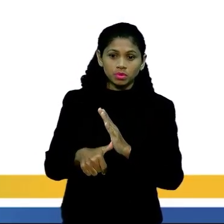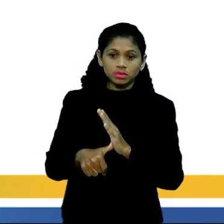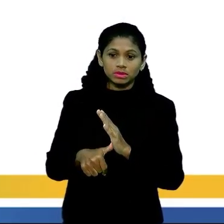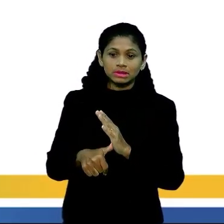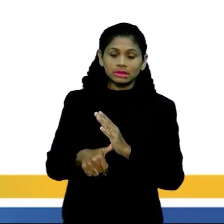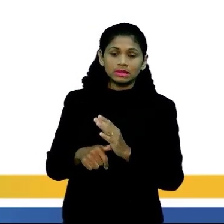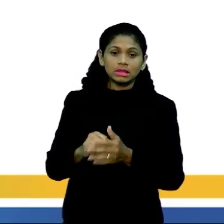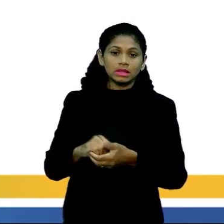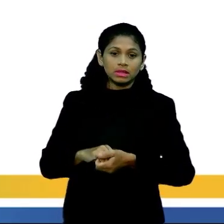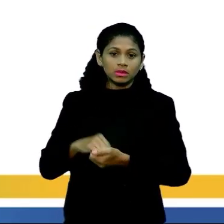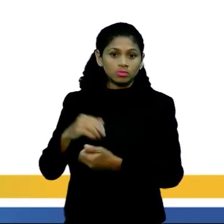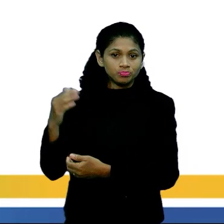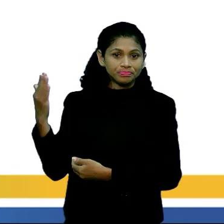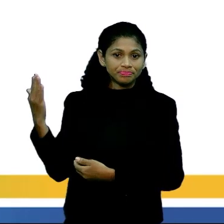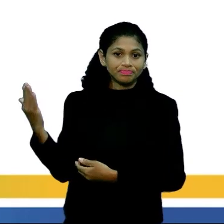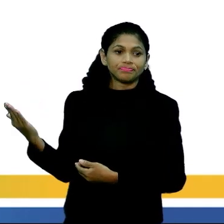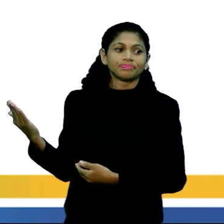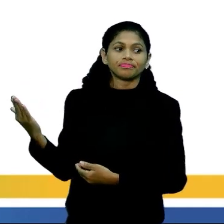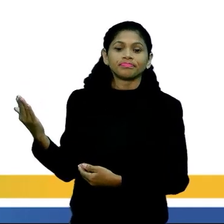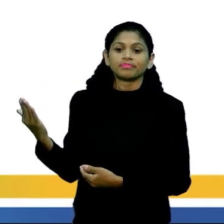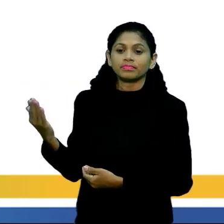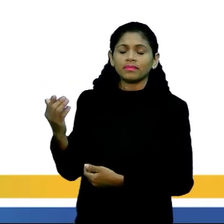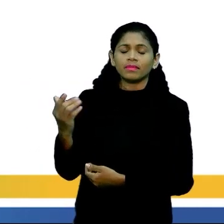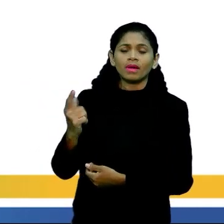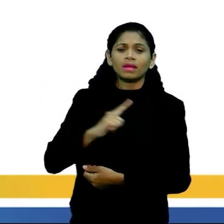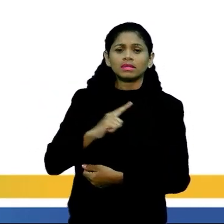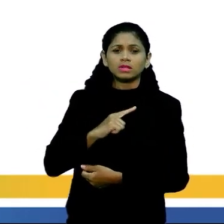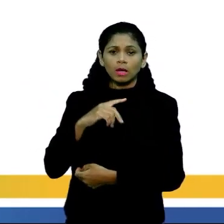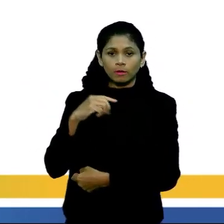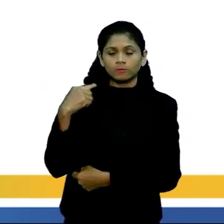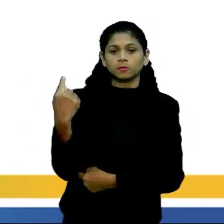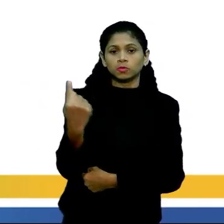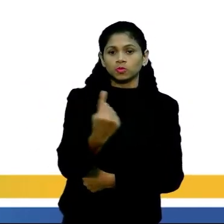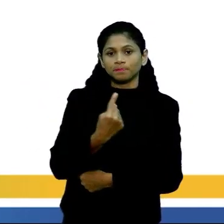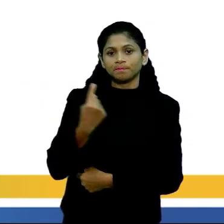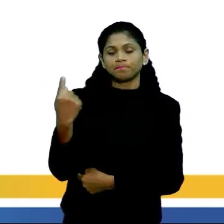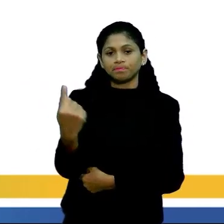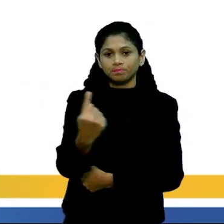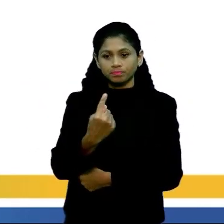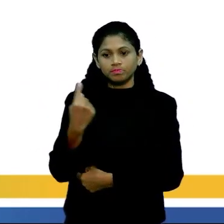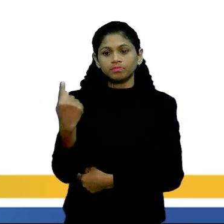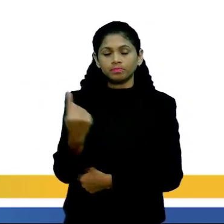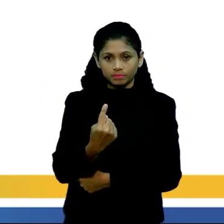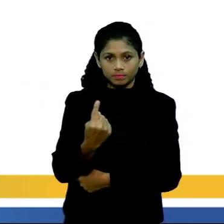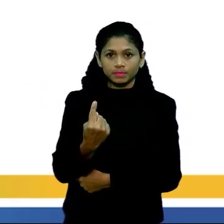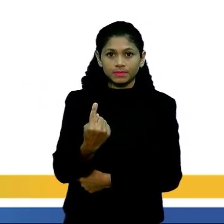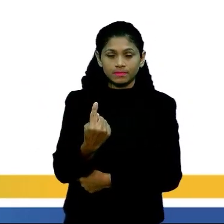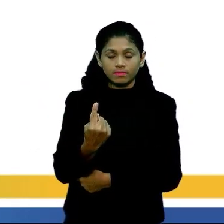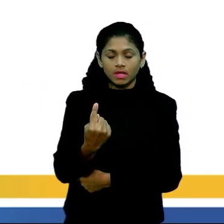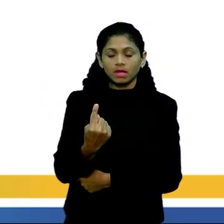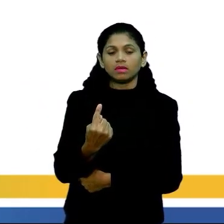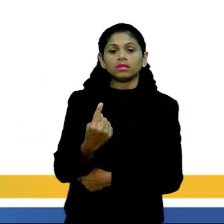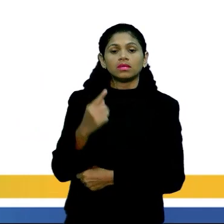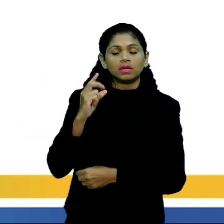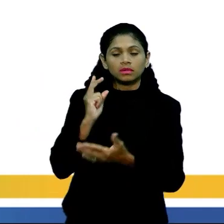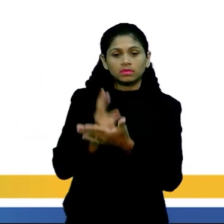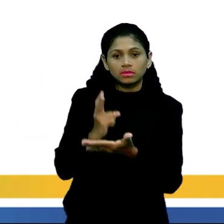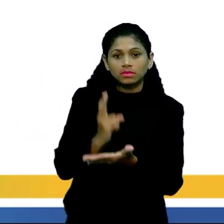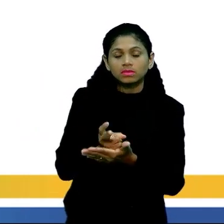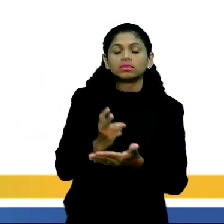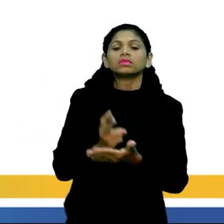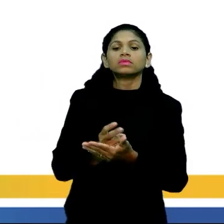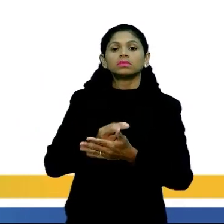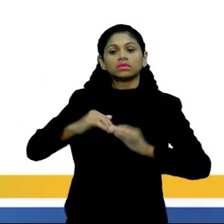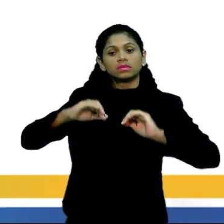centrifugação. Centrifugar tem a ver com rotacionar. Então, sempre que há uma separação de misturas